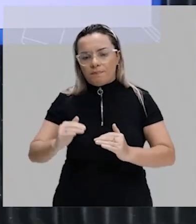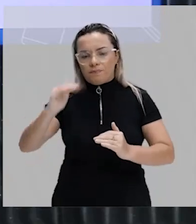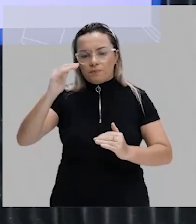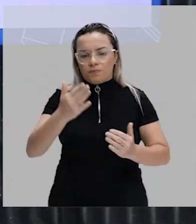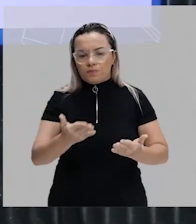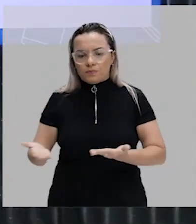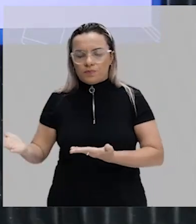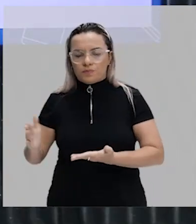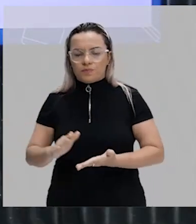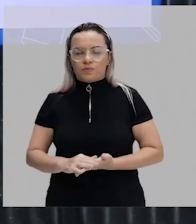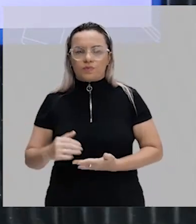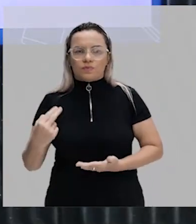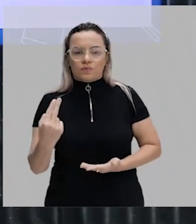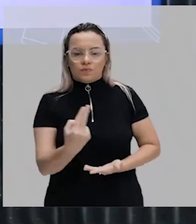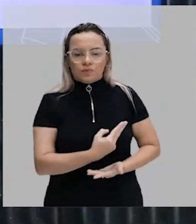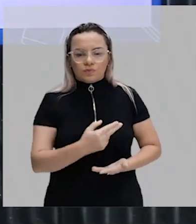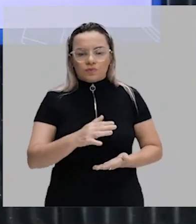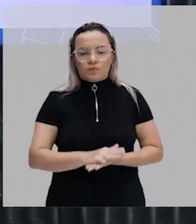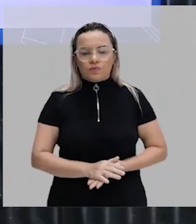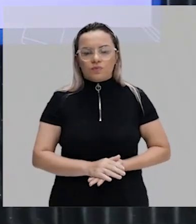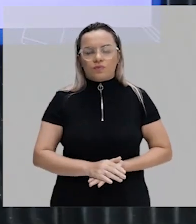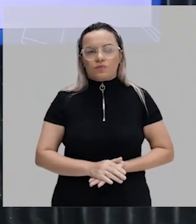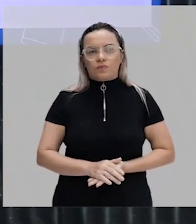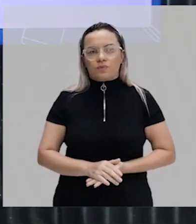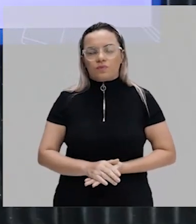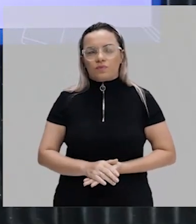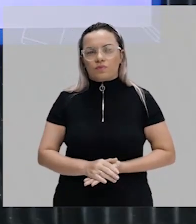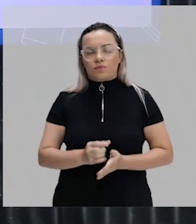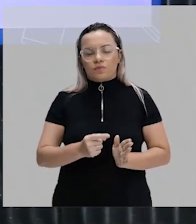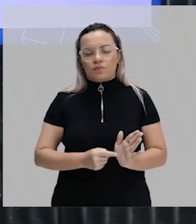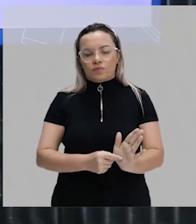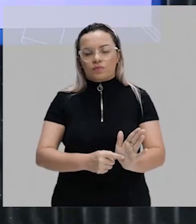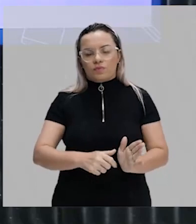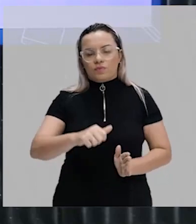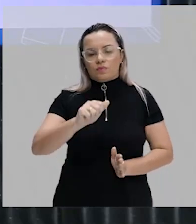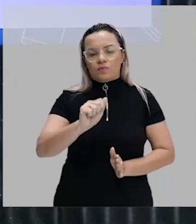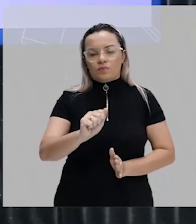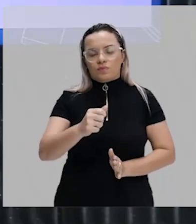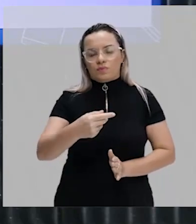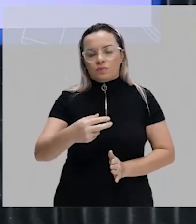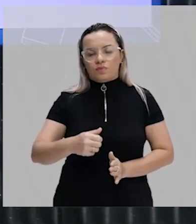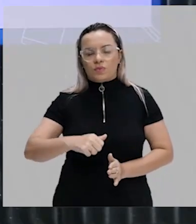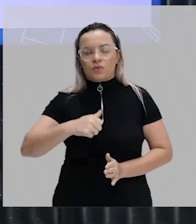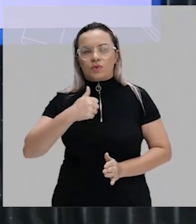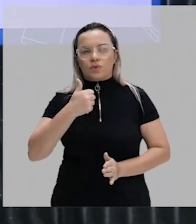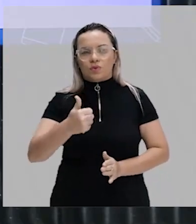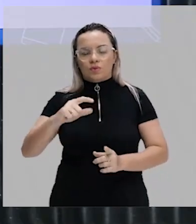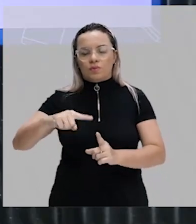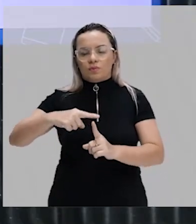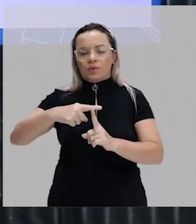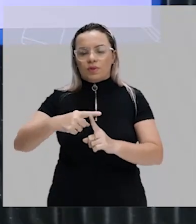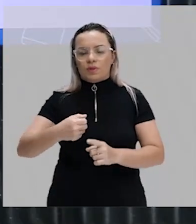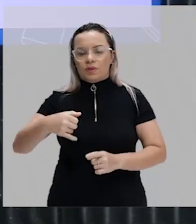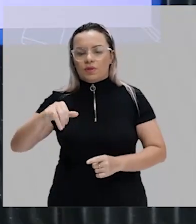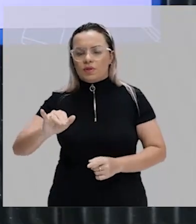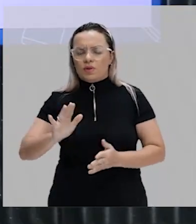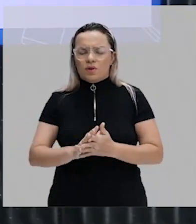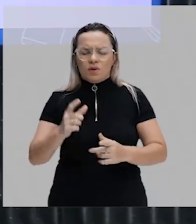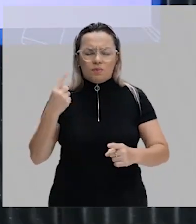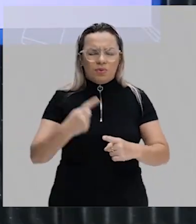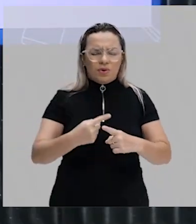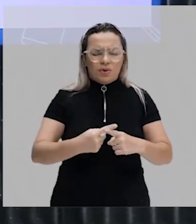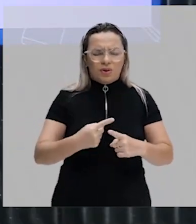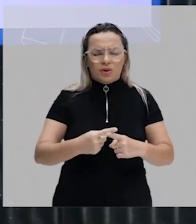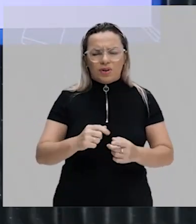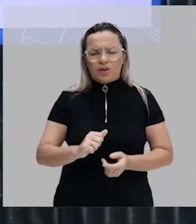Esse aumento, para nós, vai ser dado por 1 mais I. Renata, por que 1? E esse